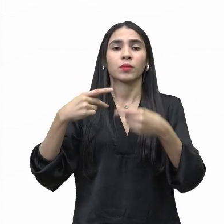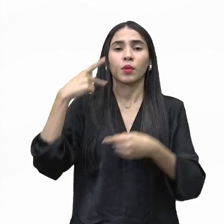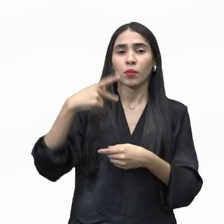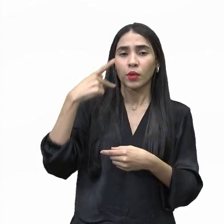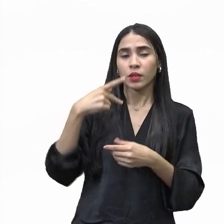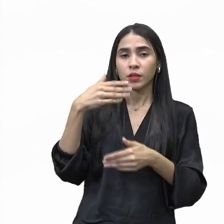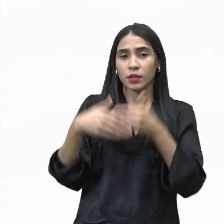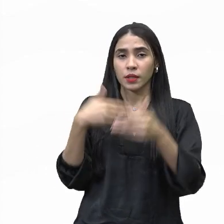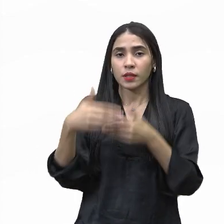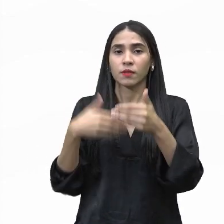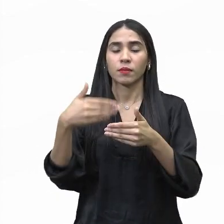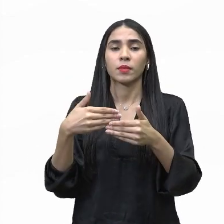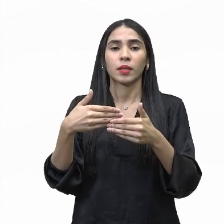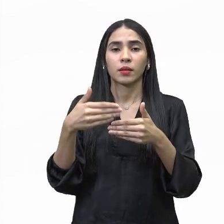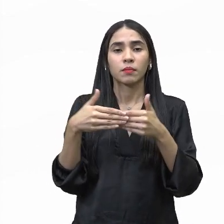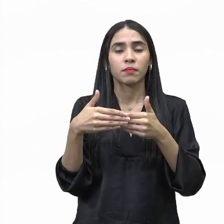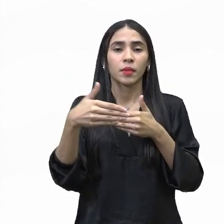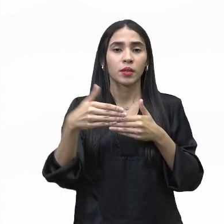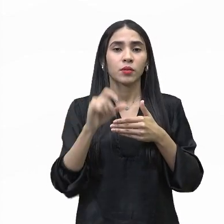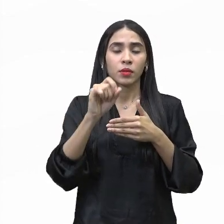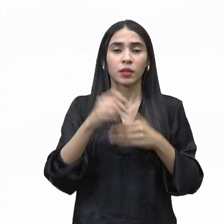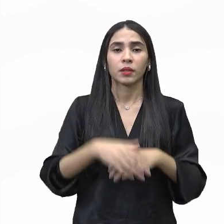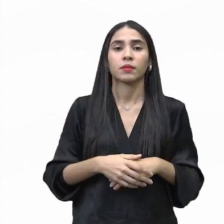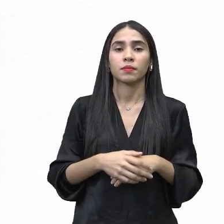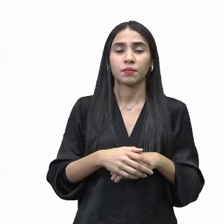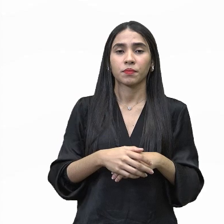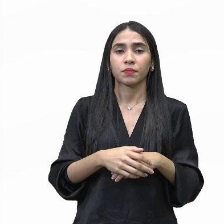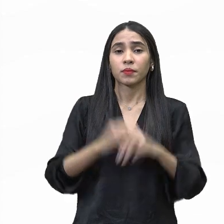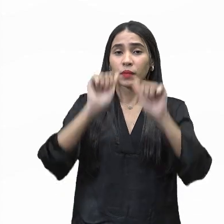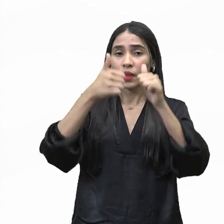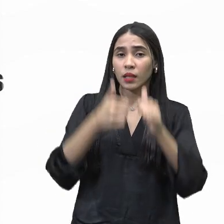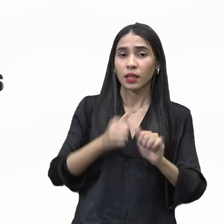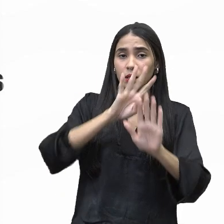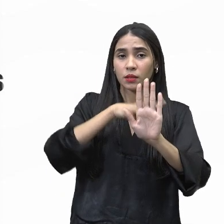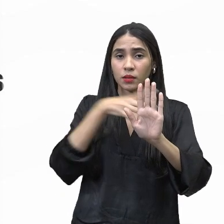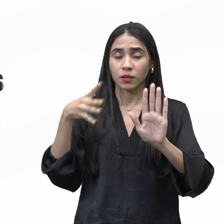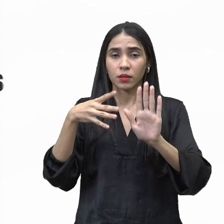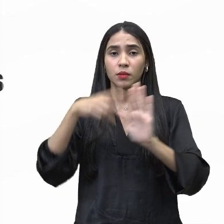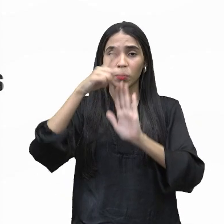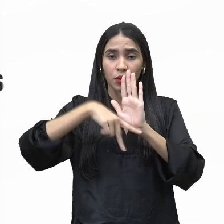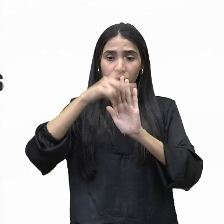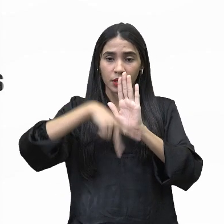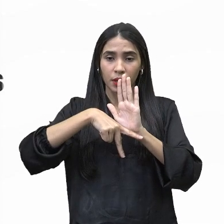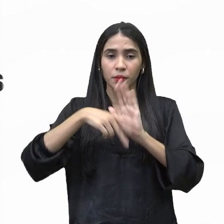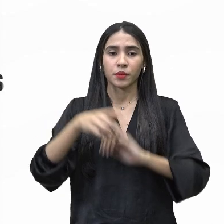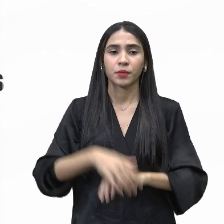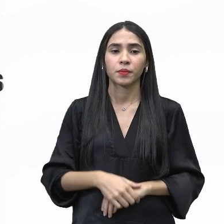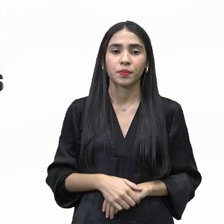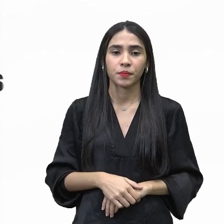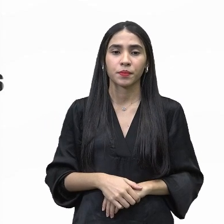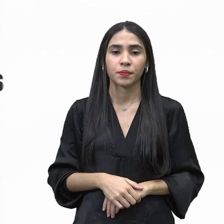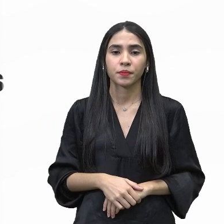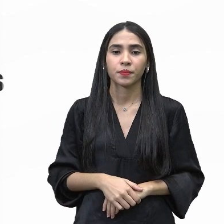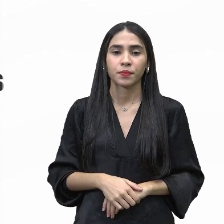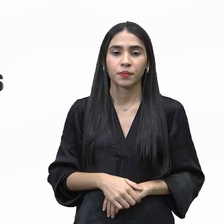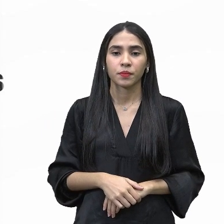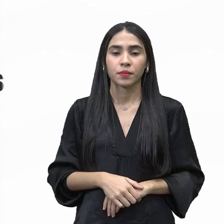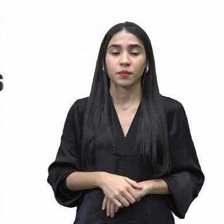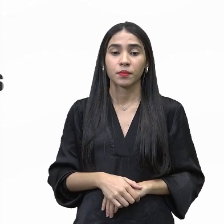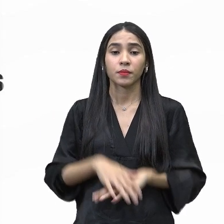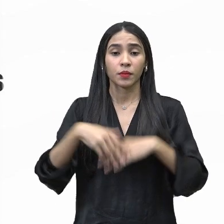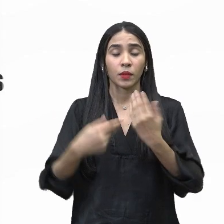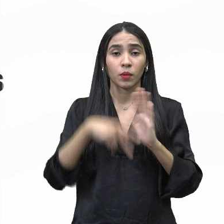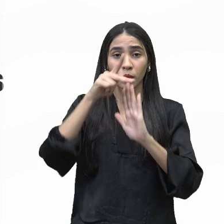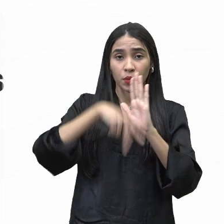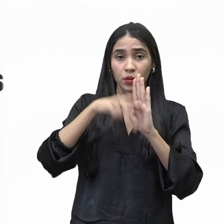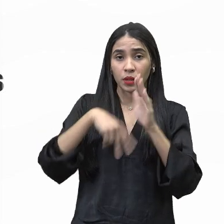de desenvolvimento a partir da execução dos planos, dos programas e dos projetos, certo? Projeto